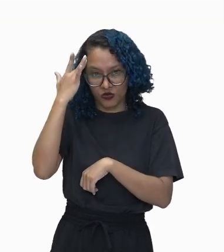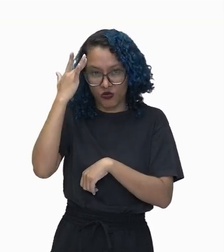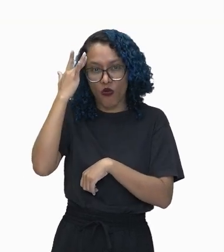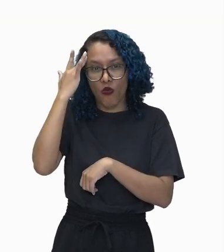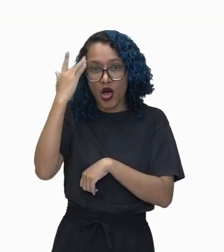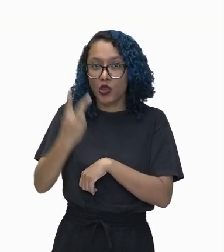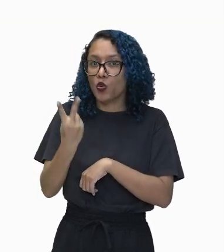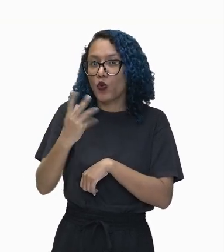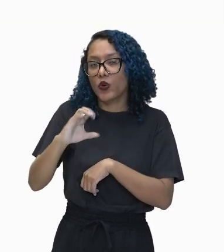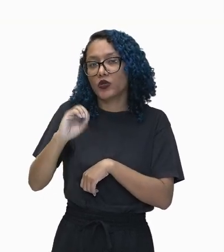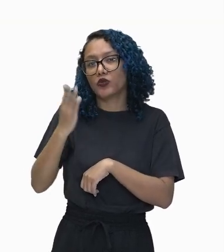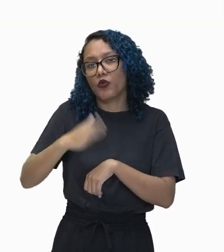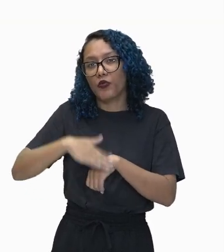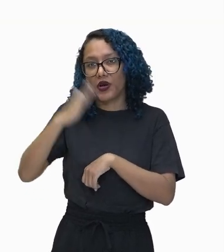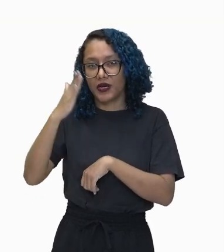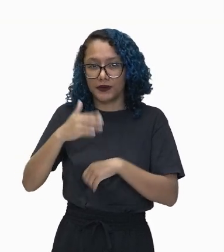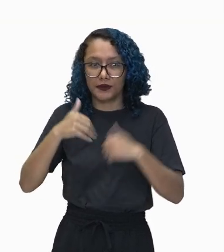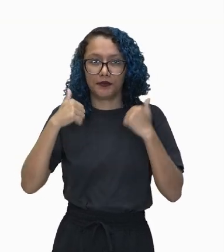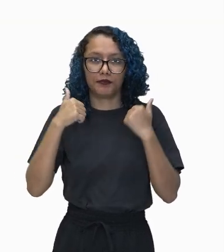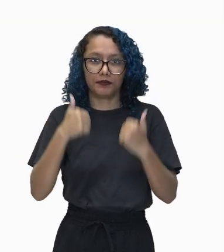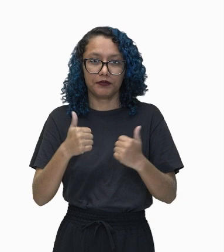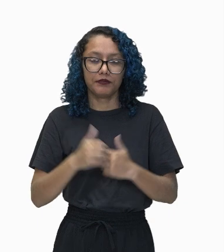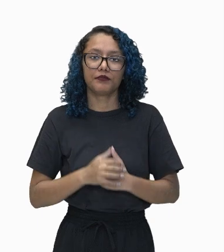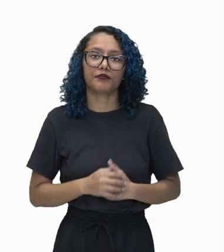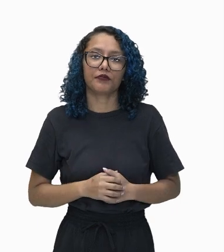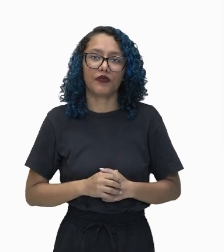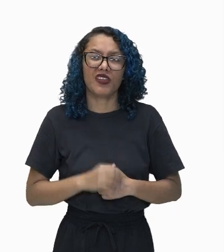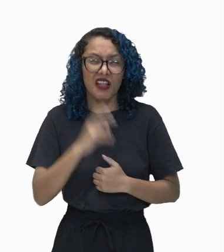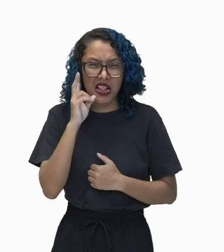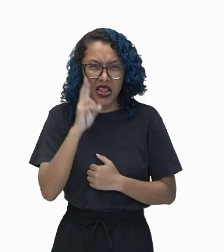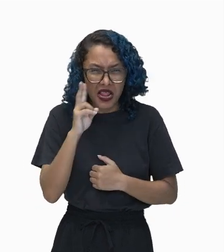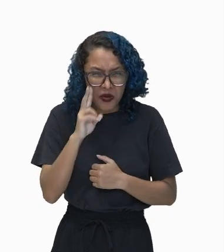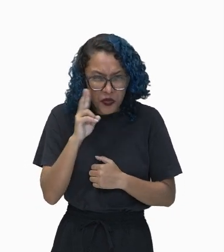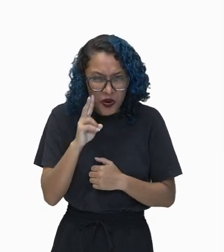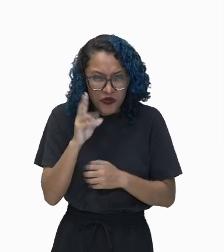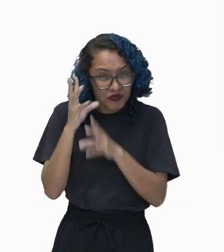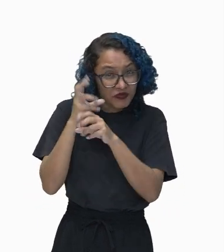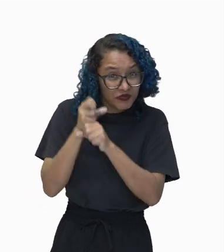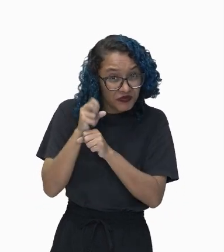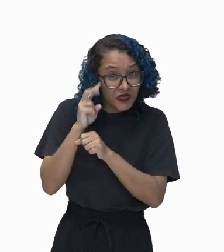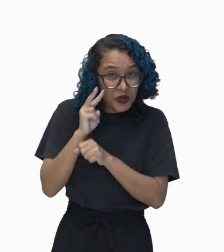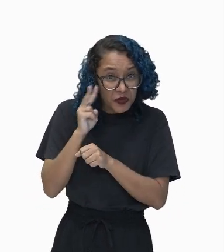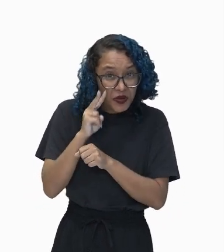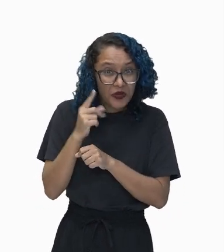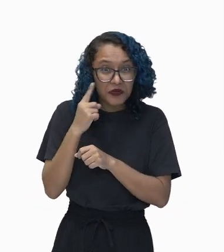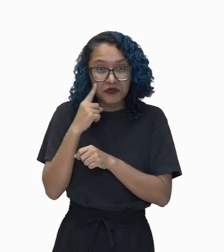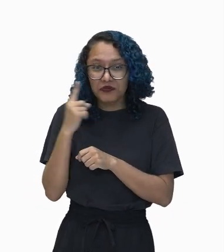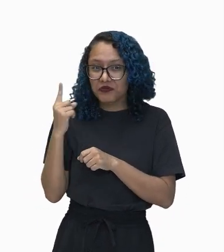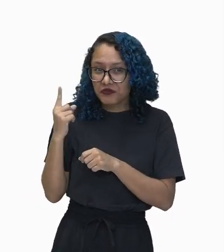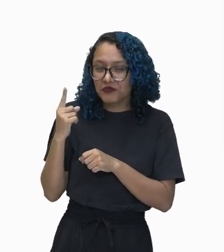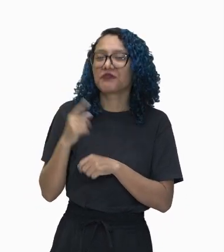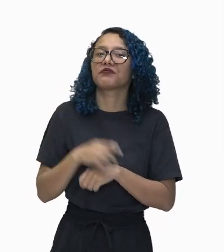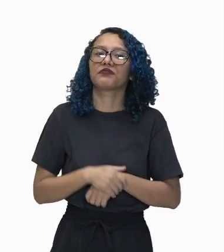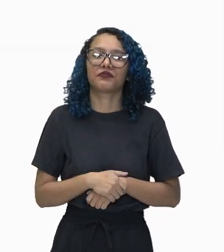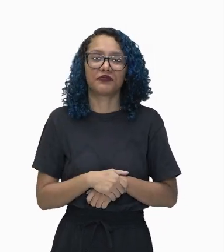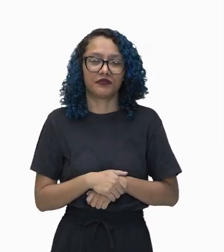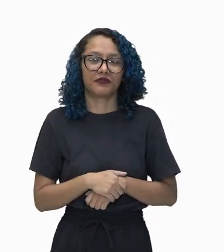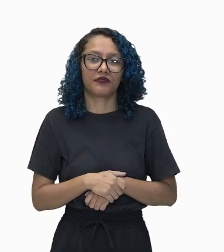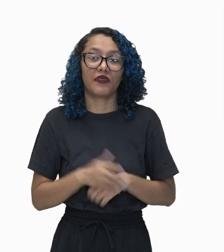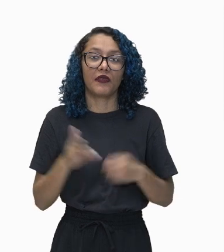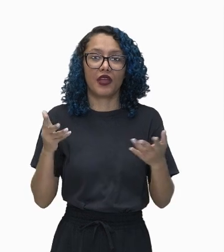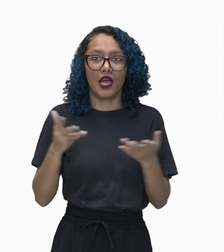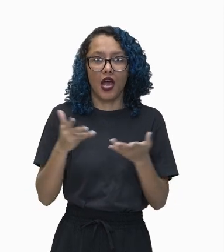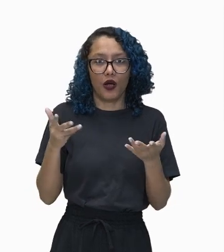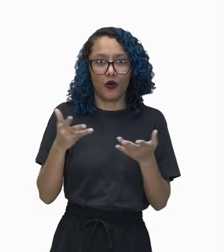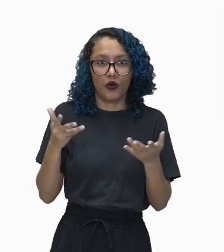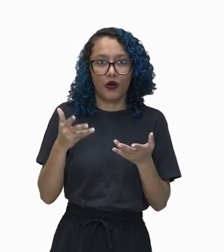também, ok? Muito bem. Então, relembraram aí? Olha só. Então, vamos falar agora aqui sobre as